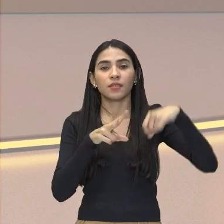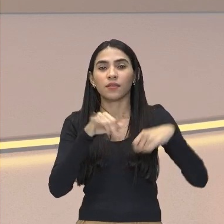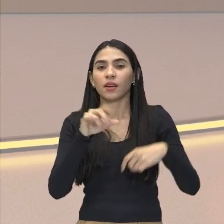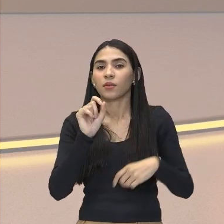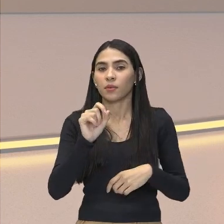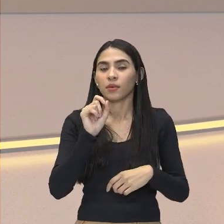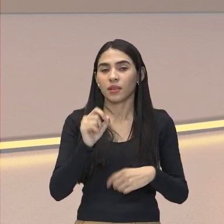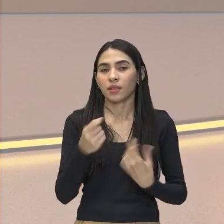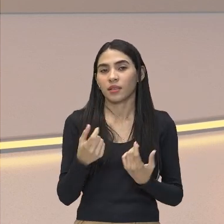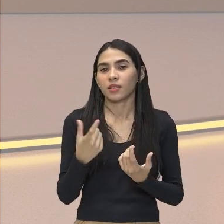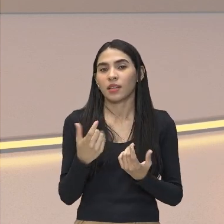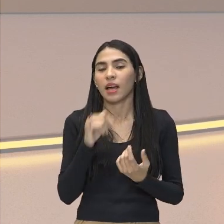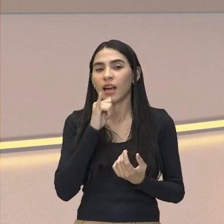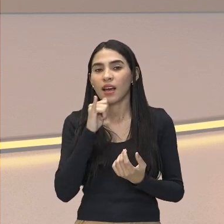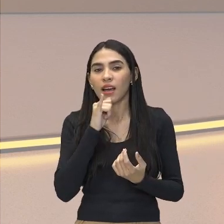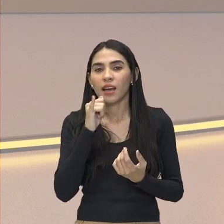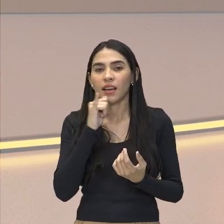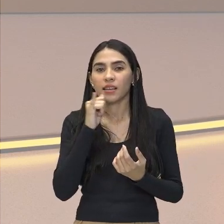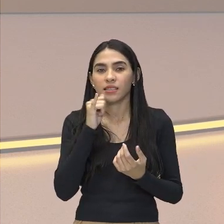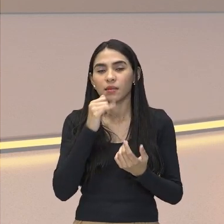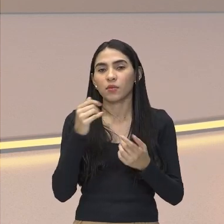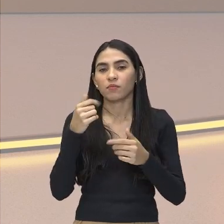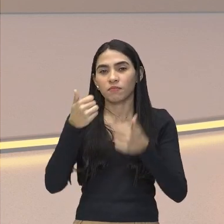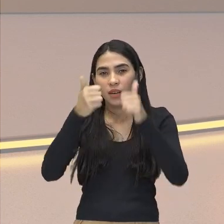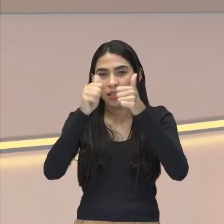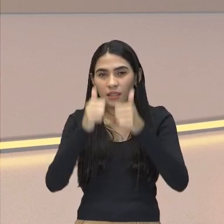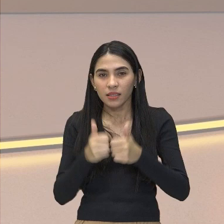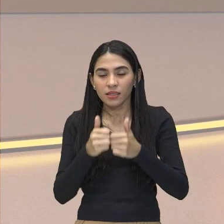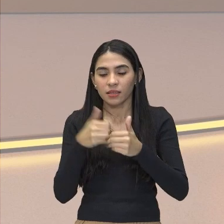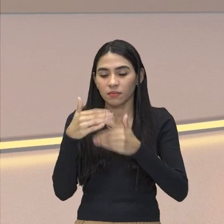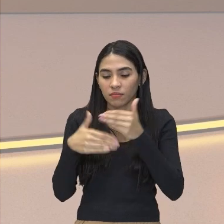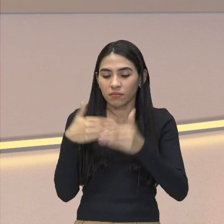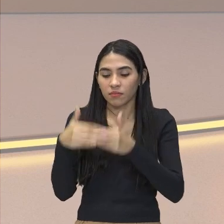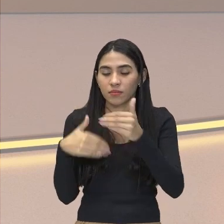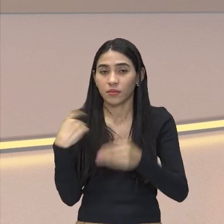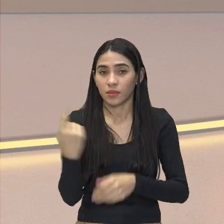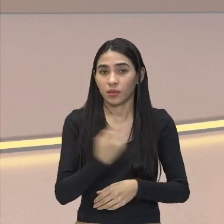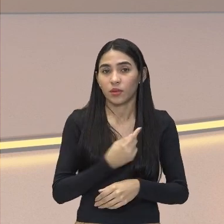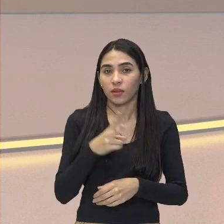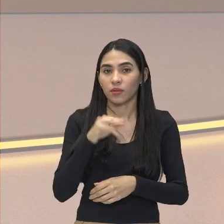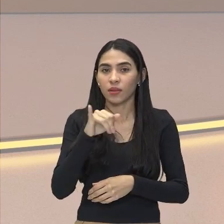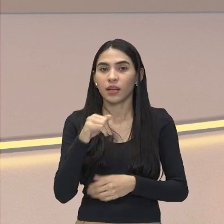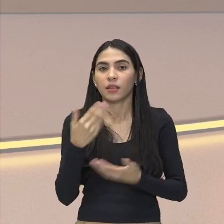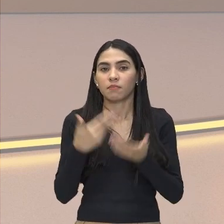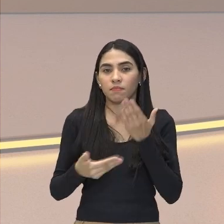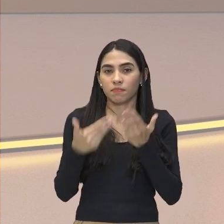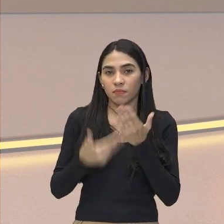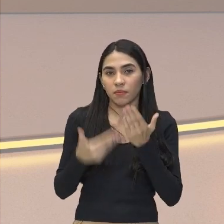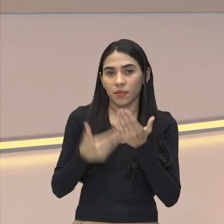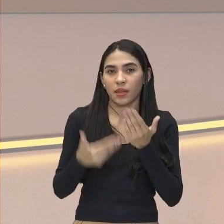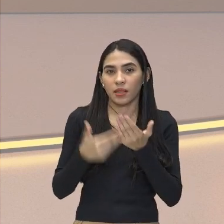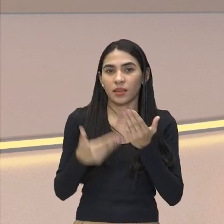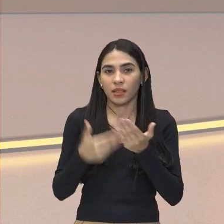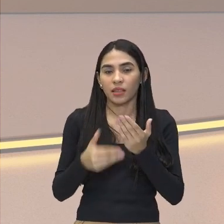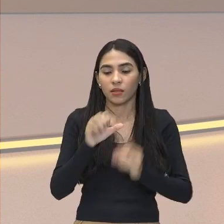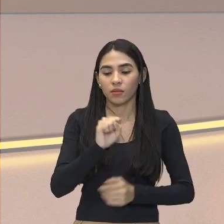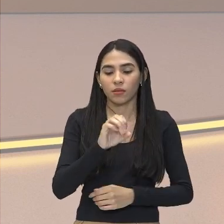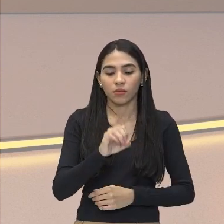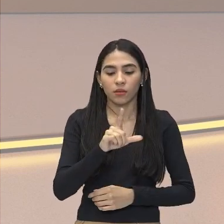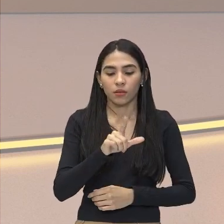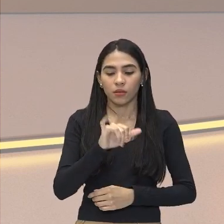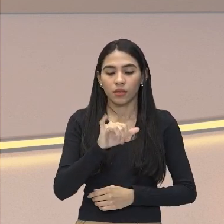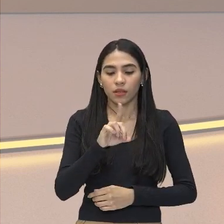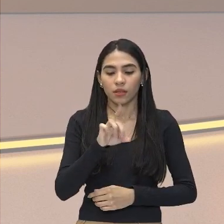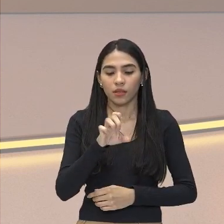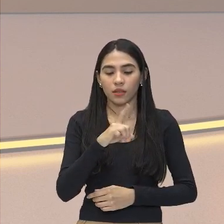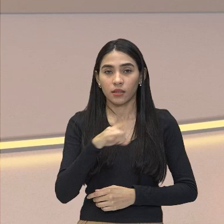ali penetrando passo a passo, pouco a pouco, e a gente vai perdendo aquela solidez. E